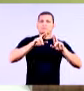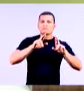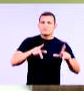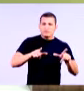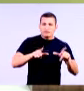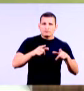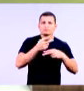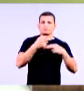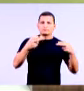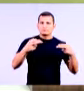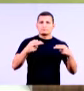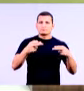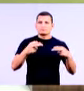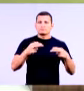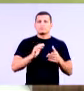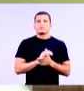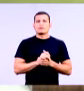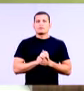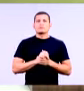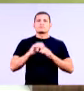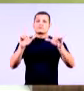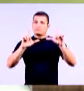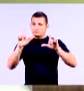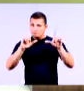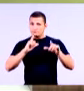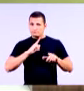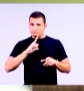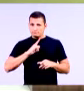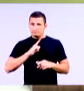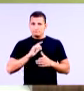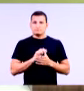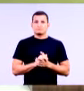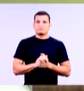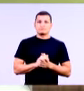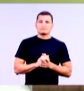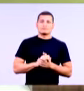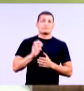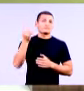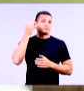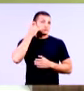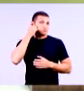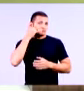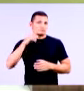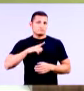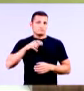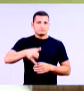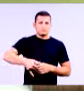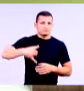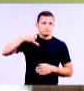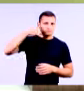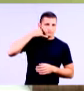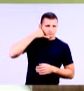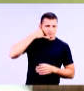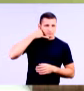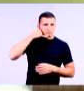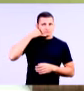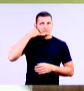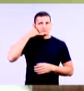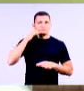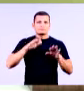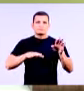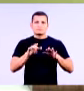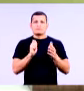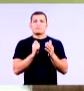específico. Para o entretenimento, nós tínhamos a TV. Para a telefonia, nós tínhamos os nossos telefones fixos, que por vezes nós